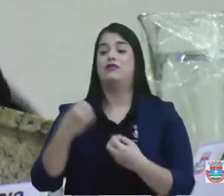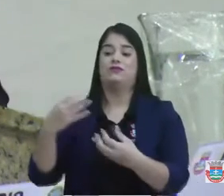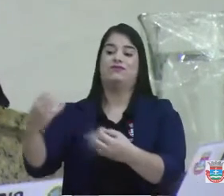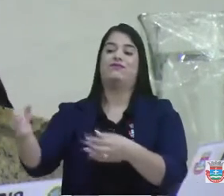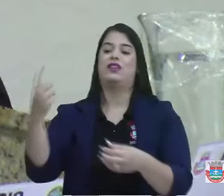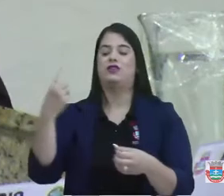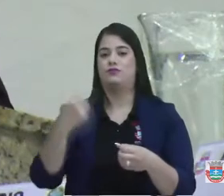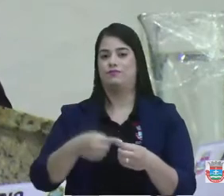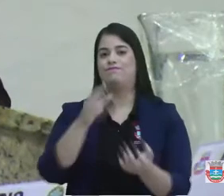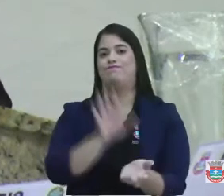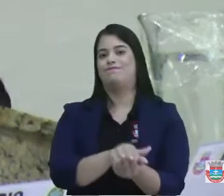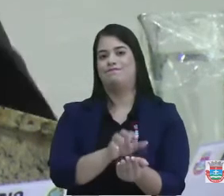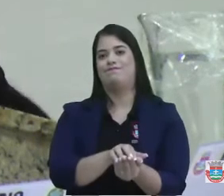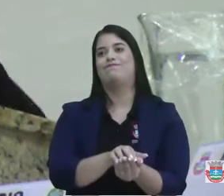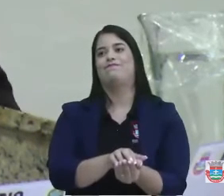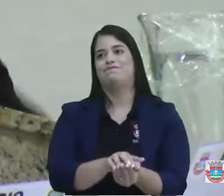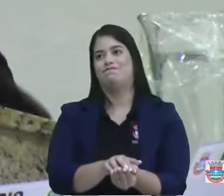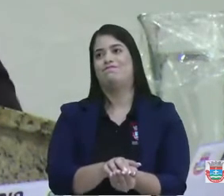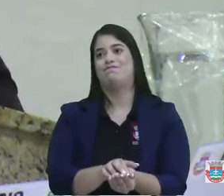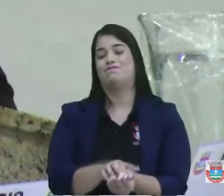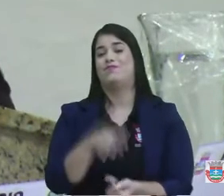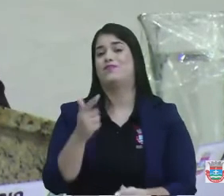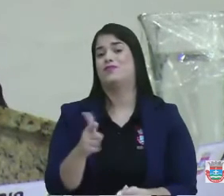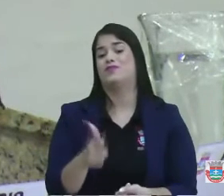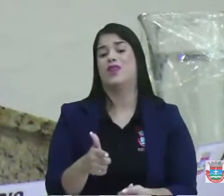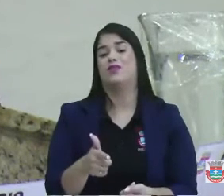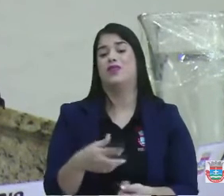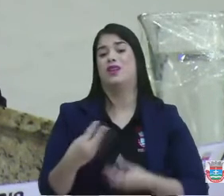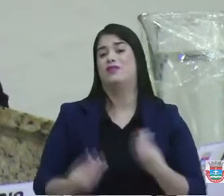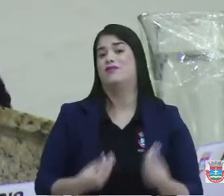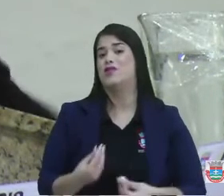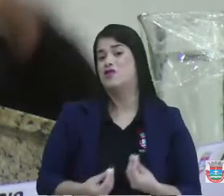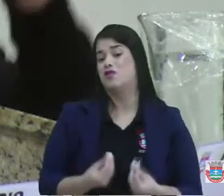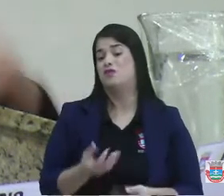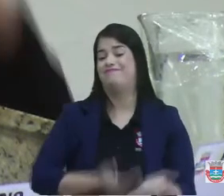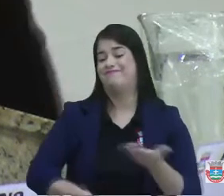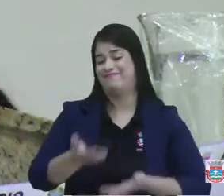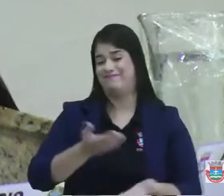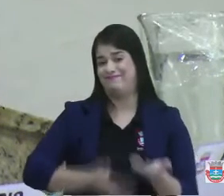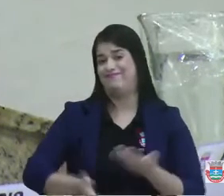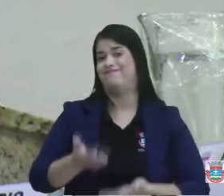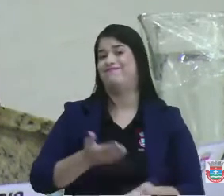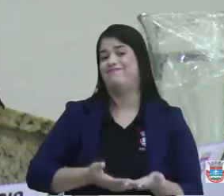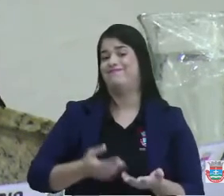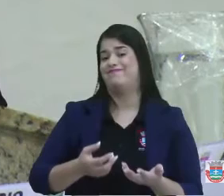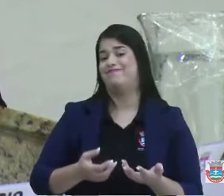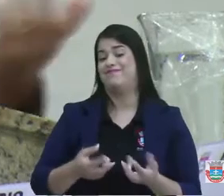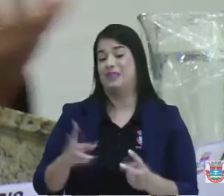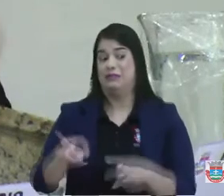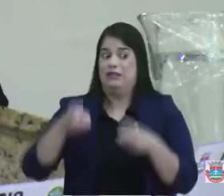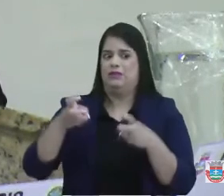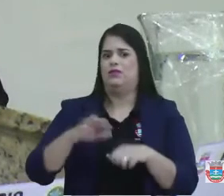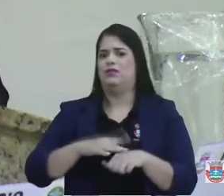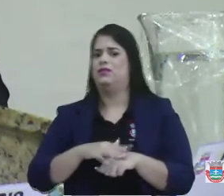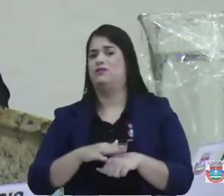começou o tratamento esse caso não tivesse esse urologista na nossa cidade quando esses senhores viesse descobrir